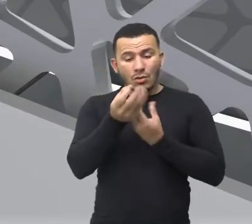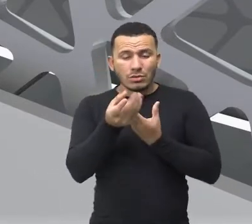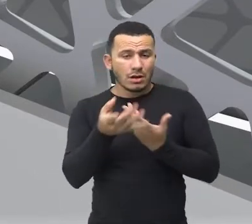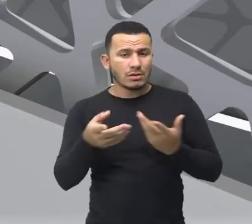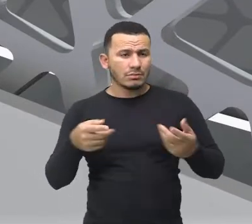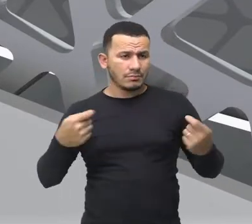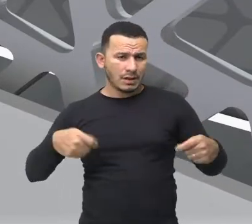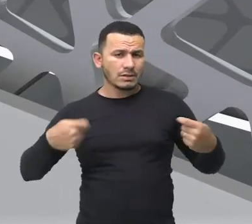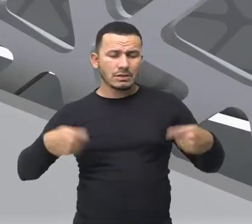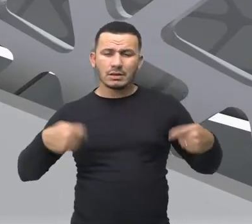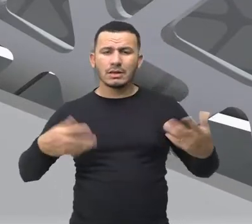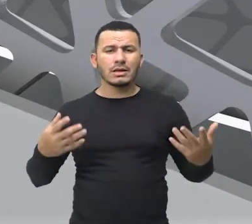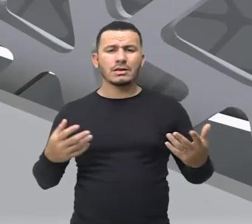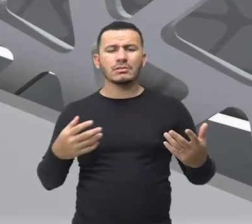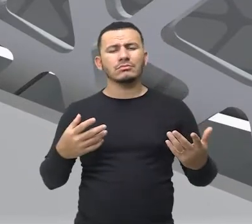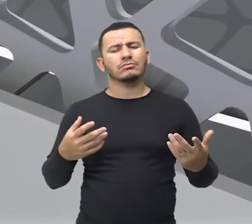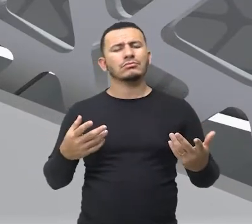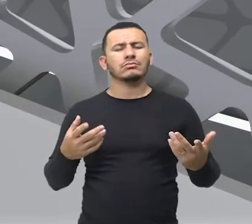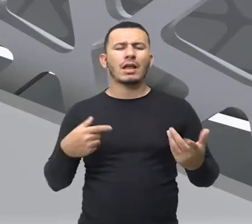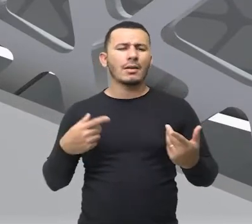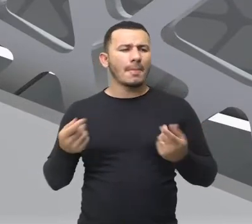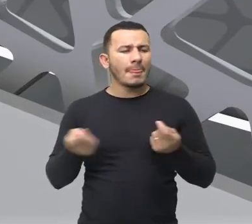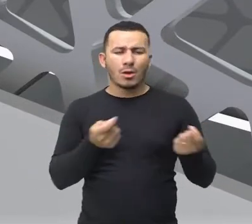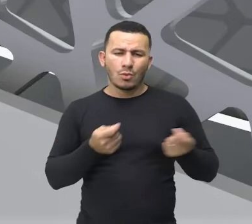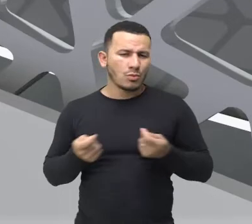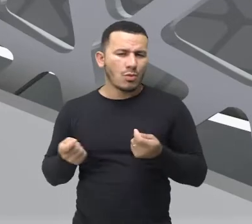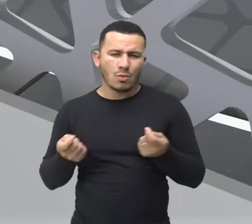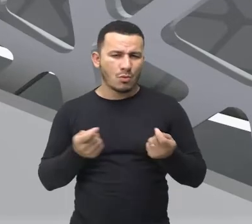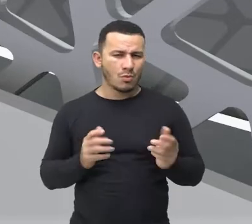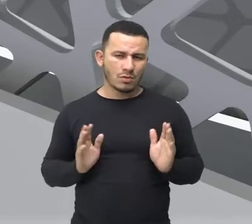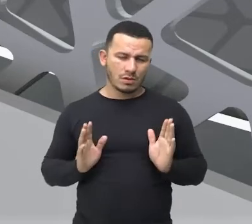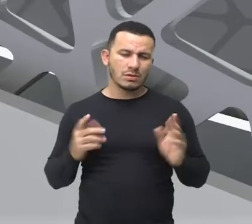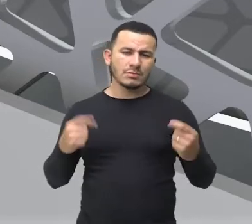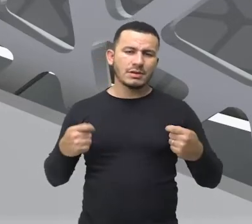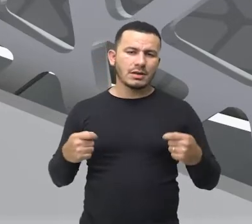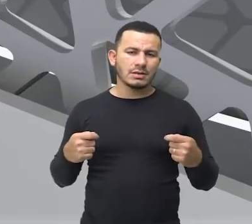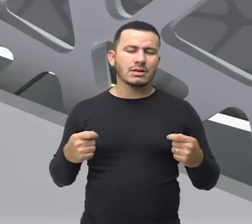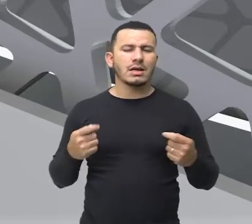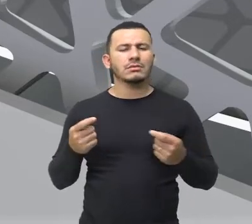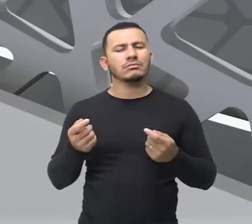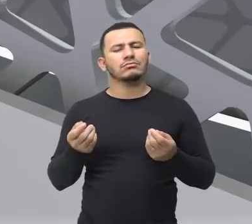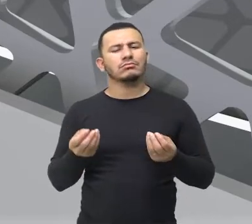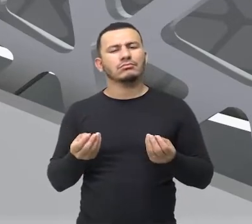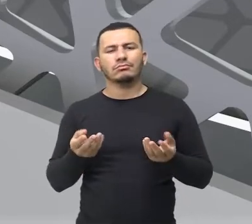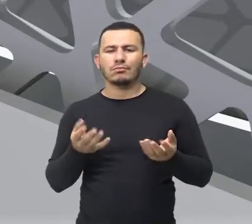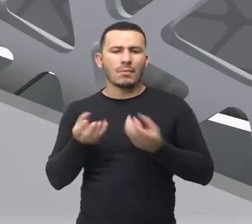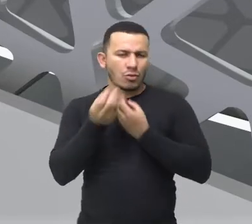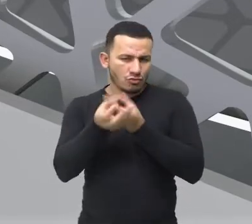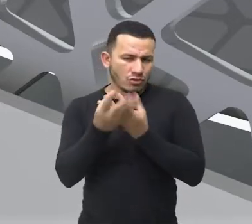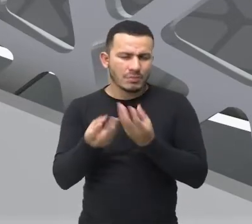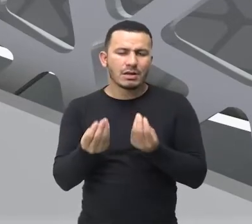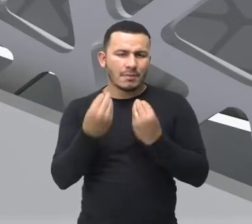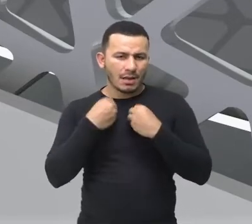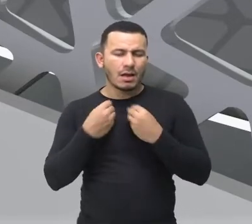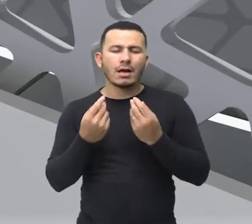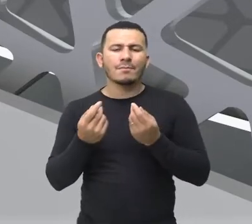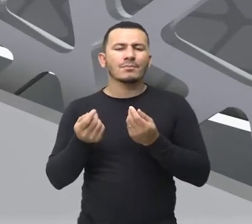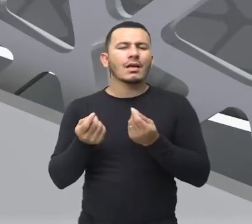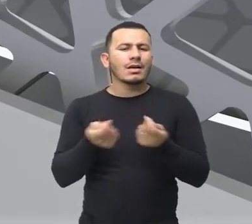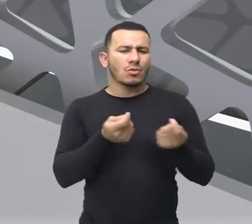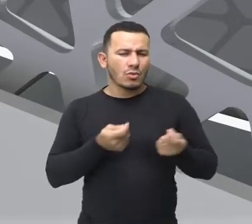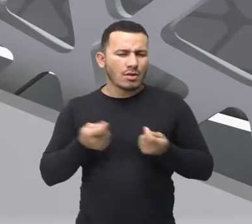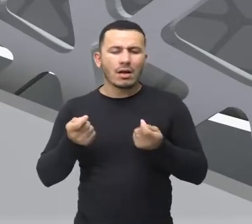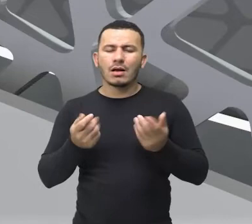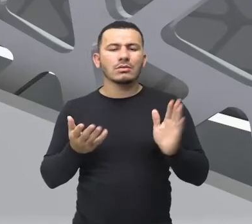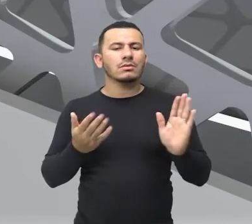ser imparcial, né? É o que nós julgamos que uma notícia tem que trazer para a gente, a imparcialidade, ou seja,